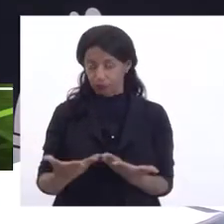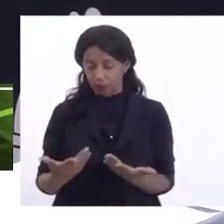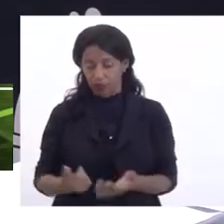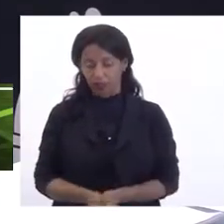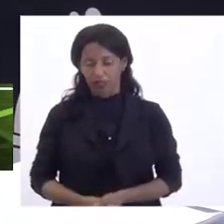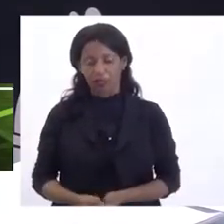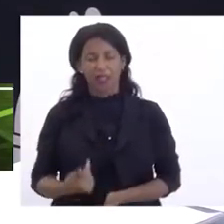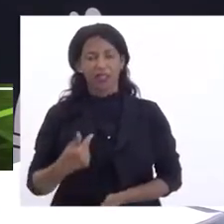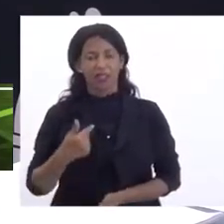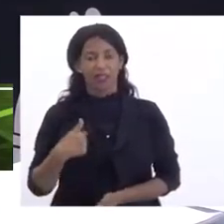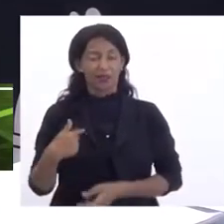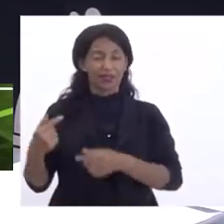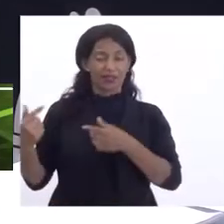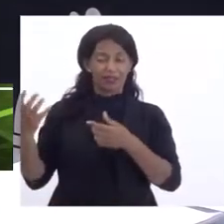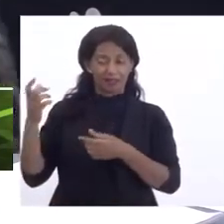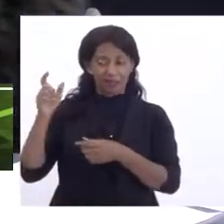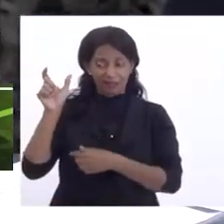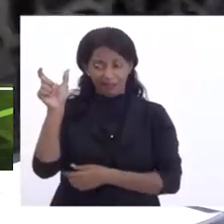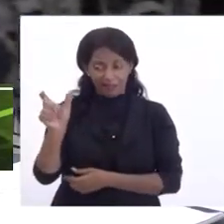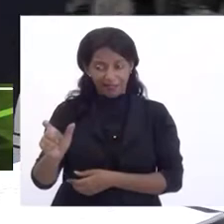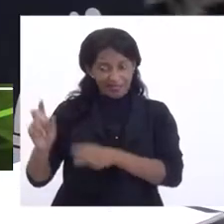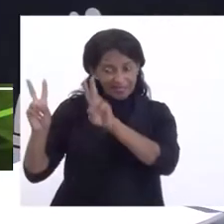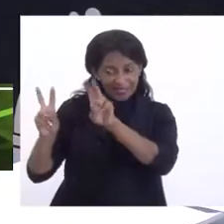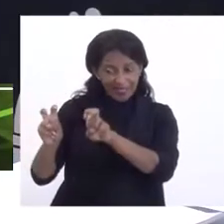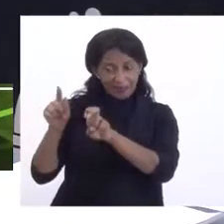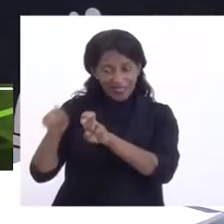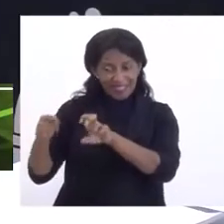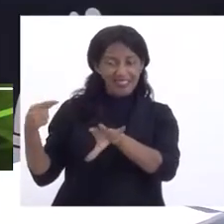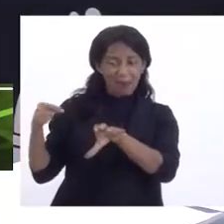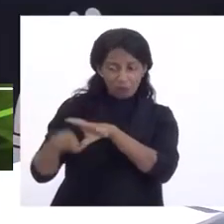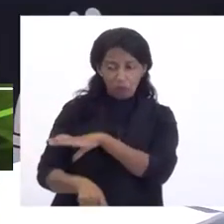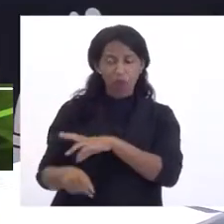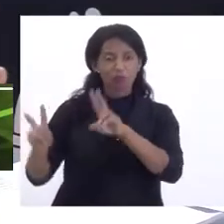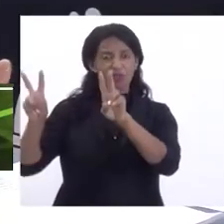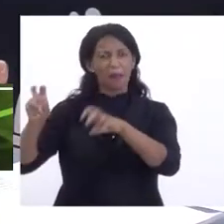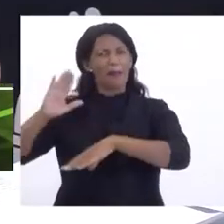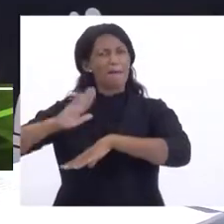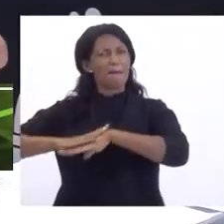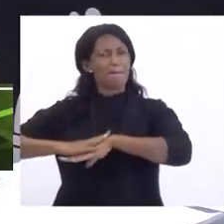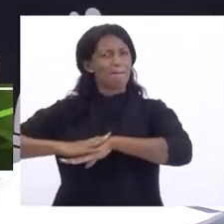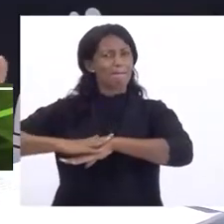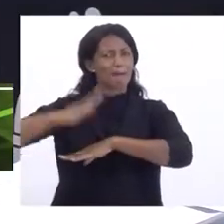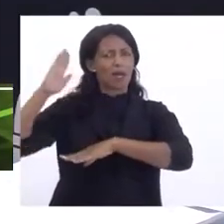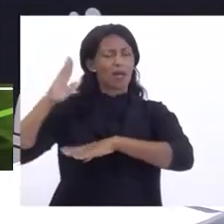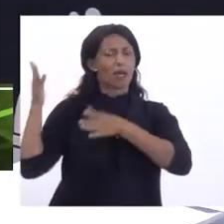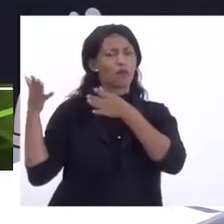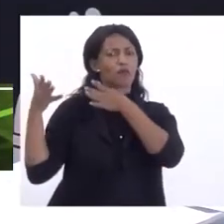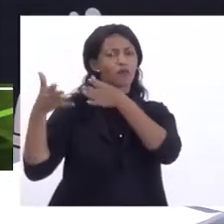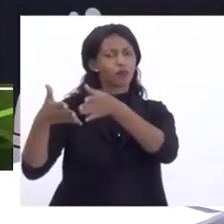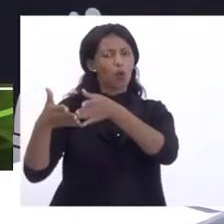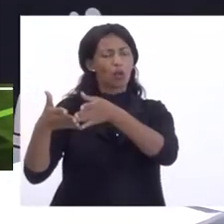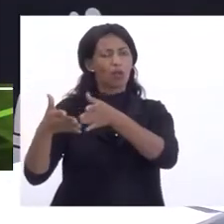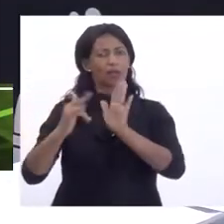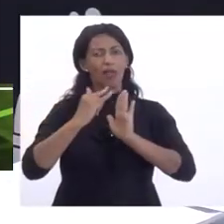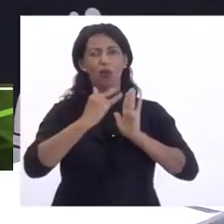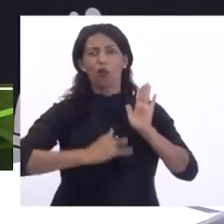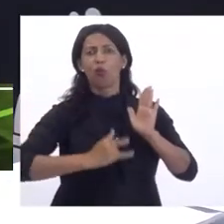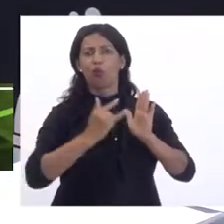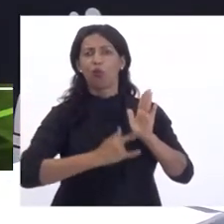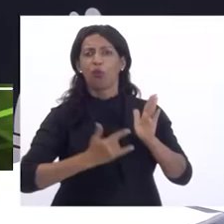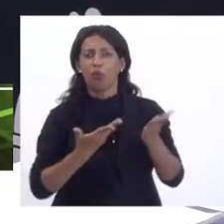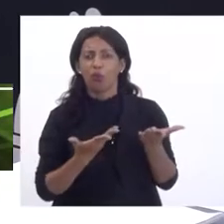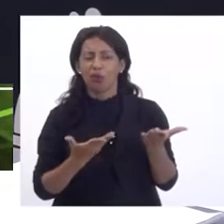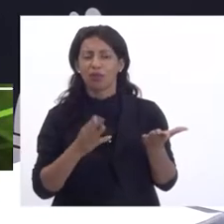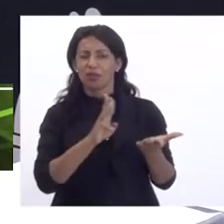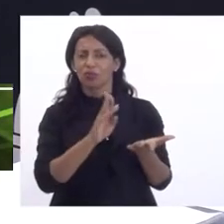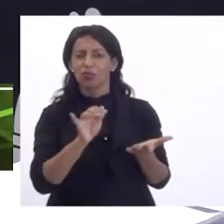de aprofundar essa discussão, né? Mas é muito maior essa questão que dá conta do